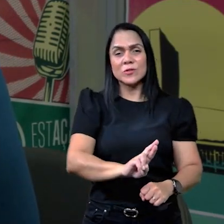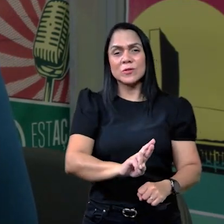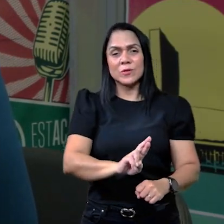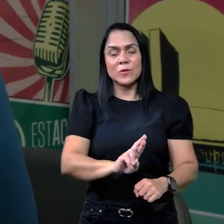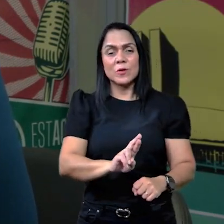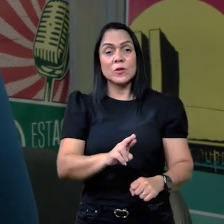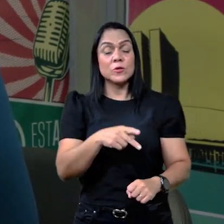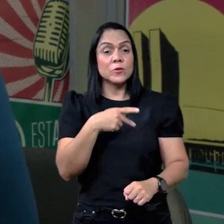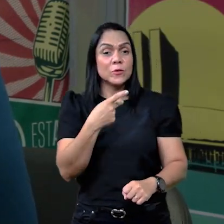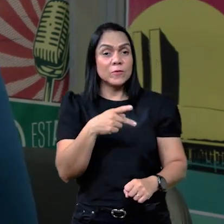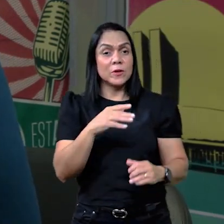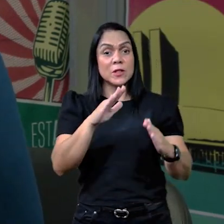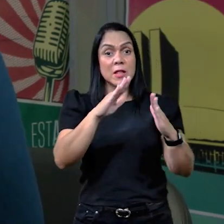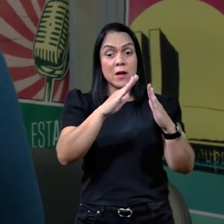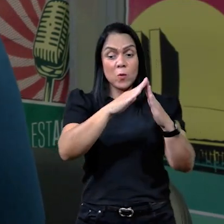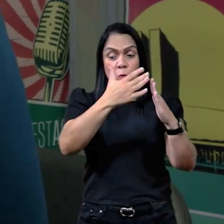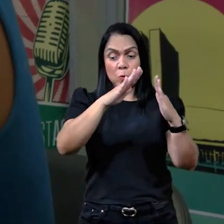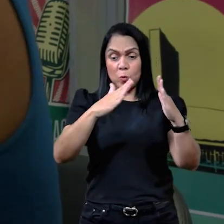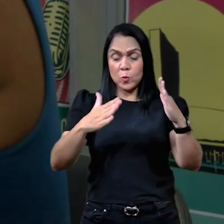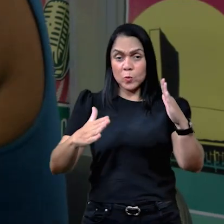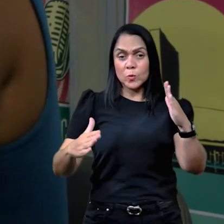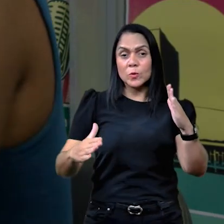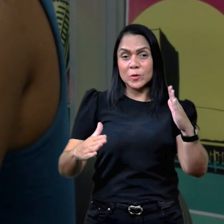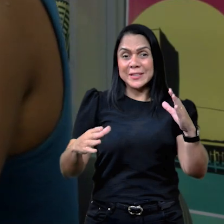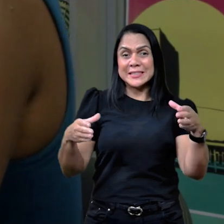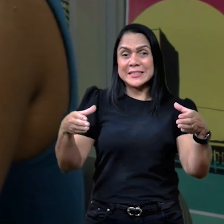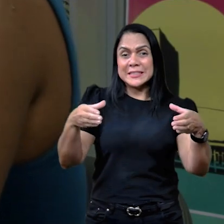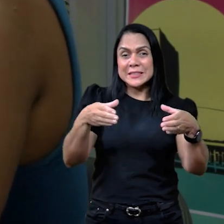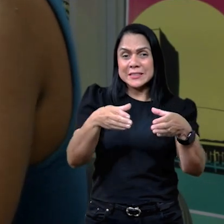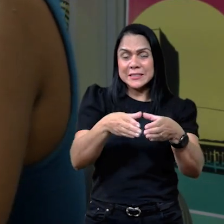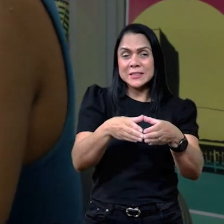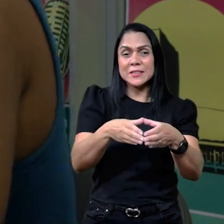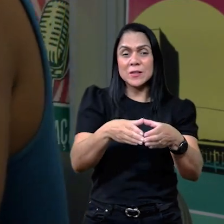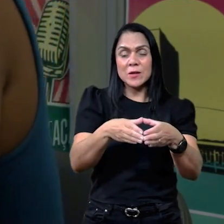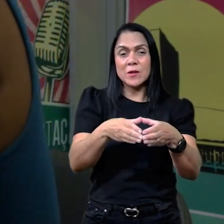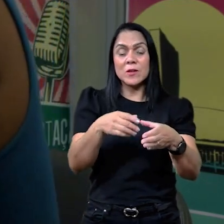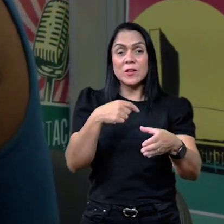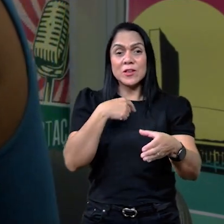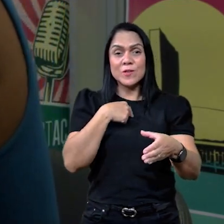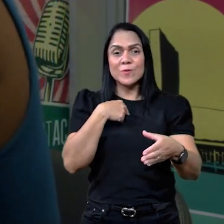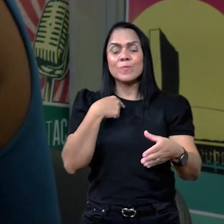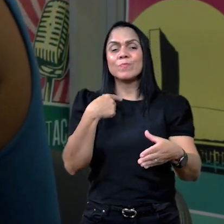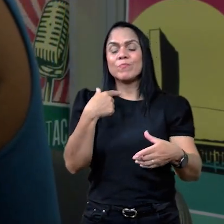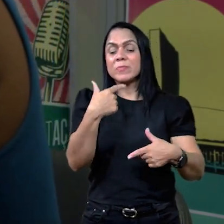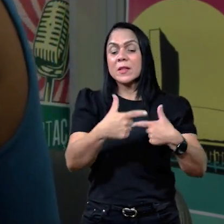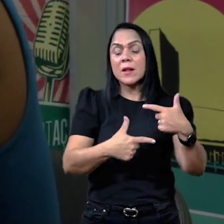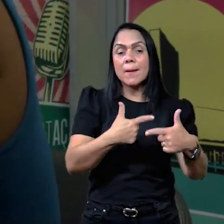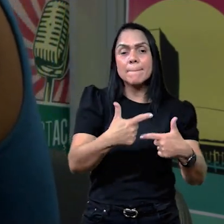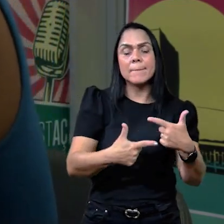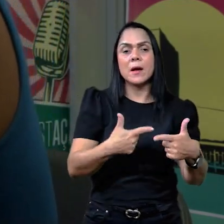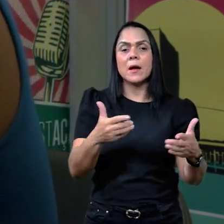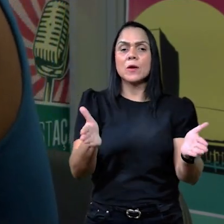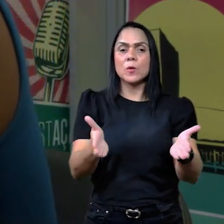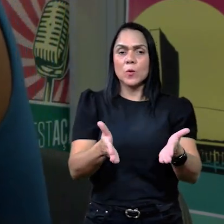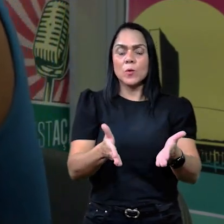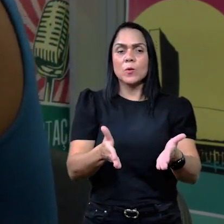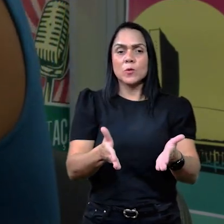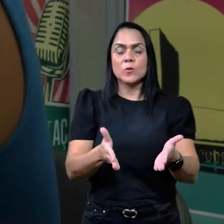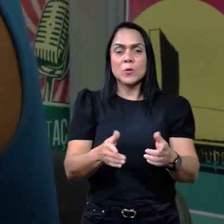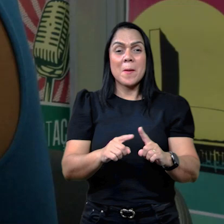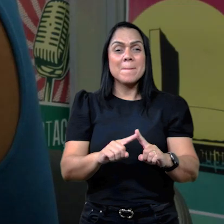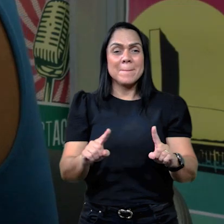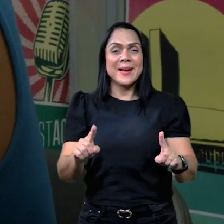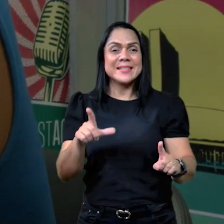comunidades tradicionais de terreiro, porque é que está diretamente ligada com o trabalho que eu desenvolvo hoje. Mas se a gente tem